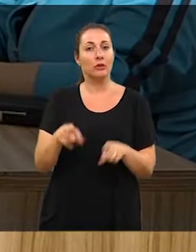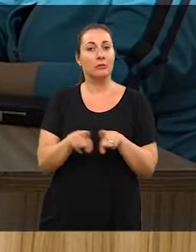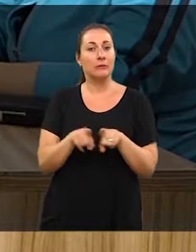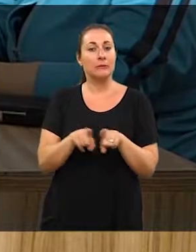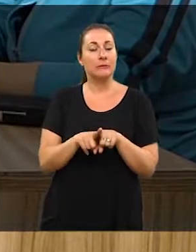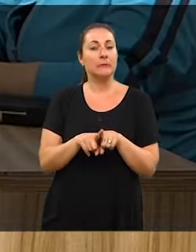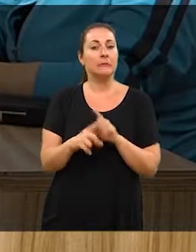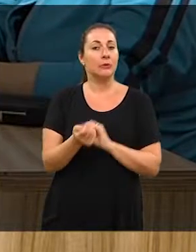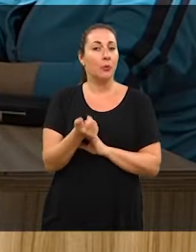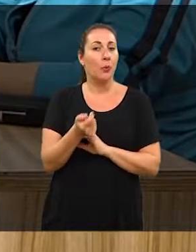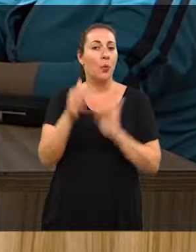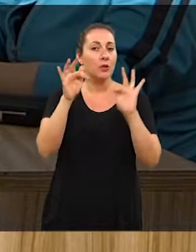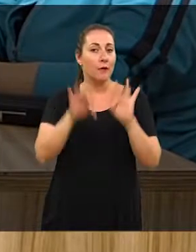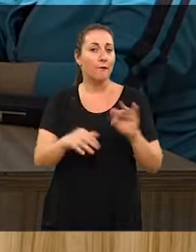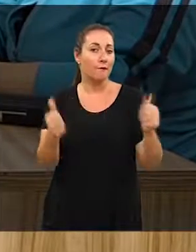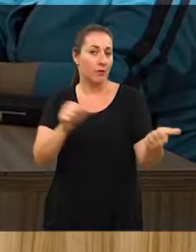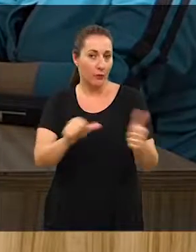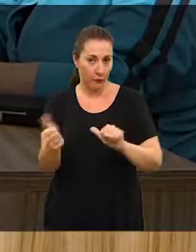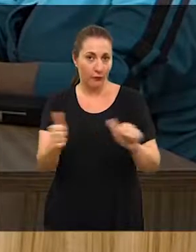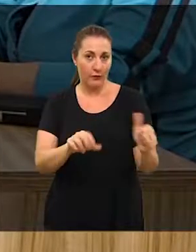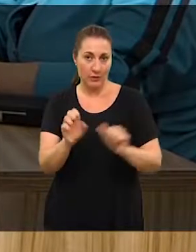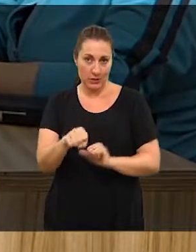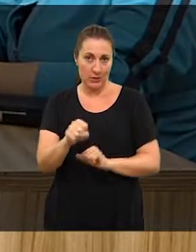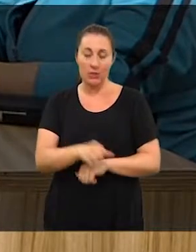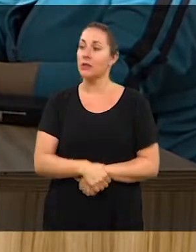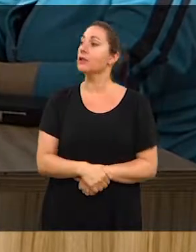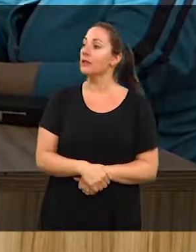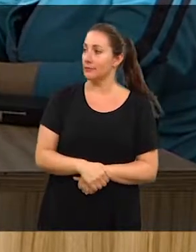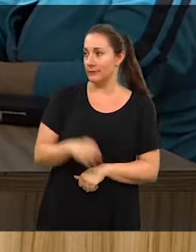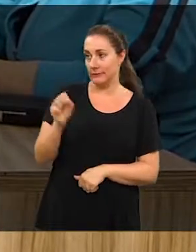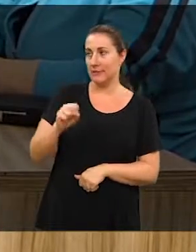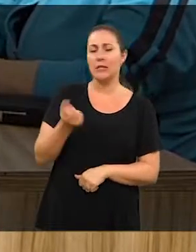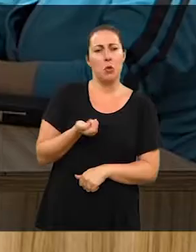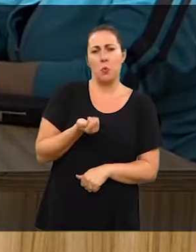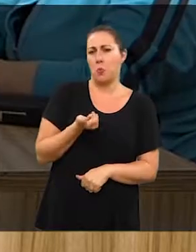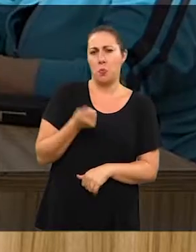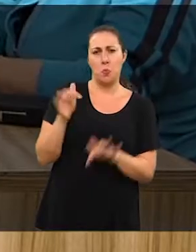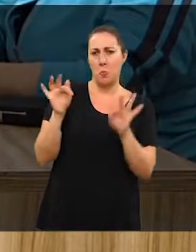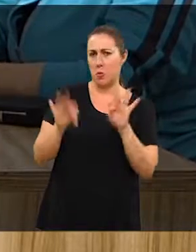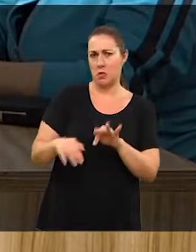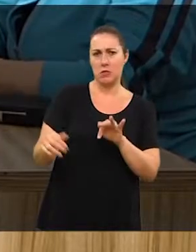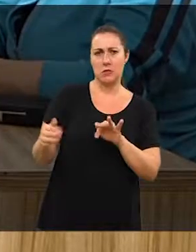estão encaminhando para o final das avaliações? Isso. Sim, nesse momento